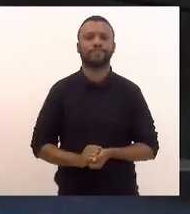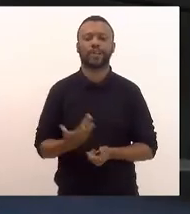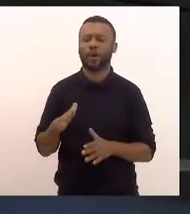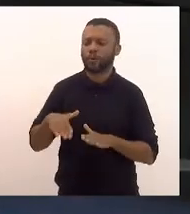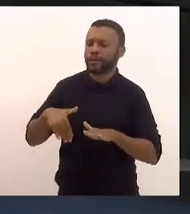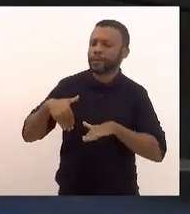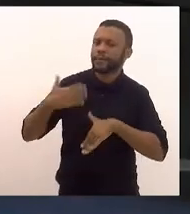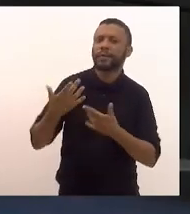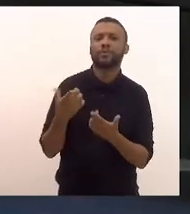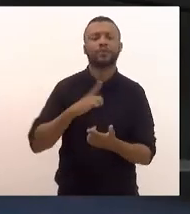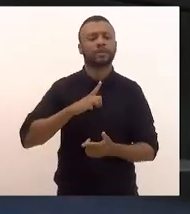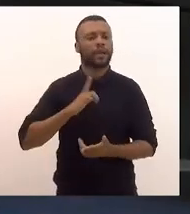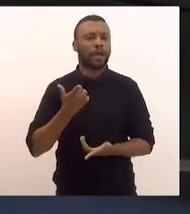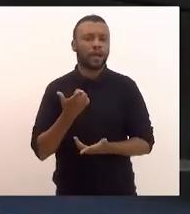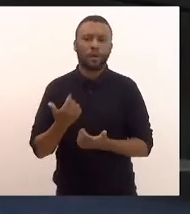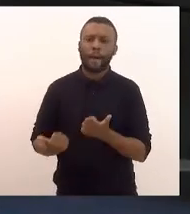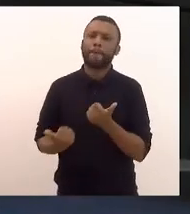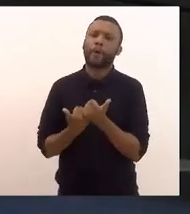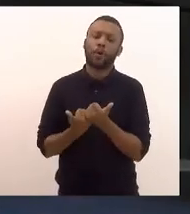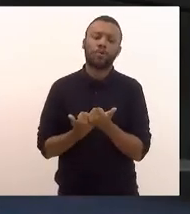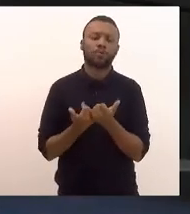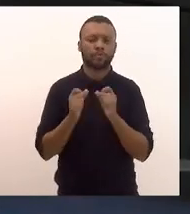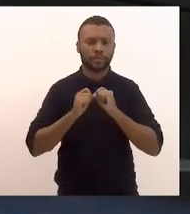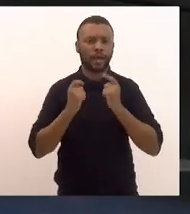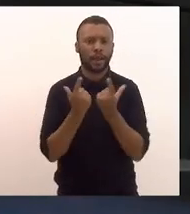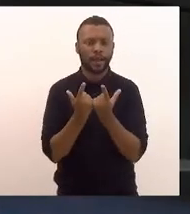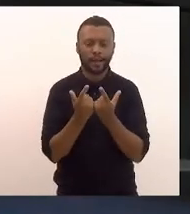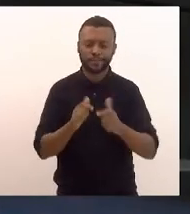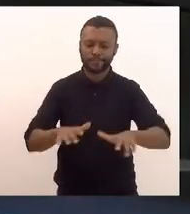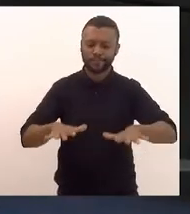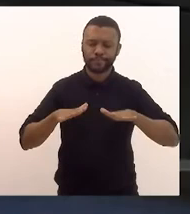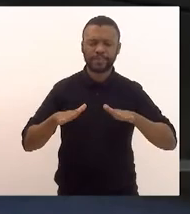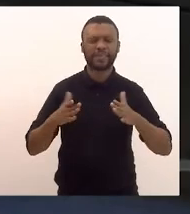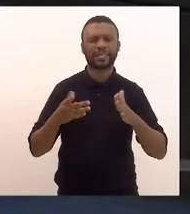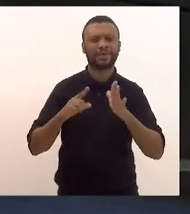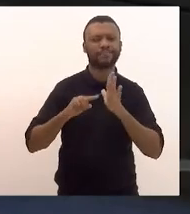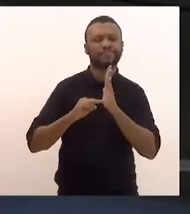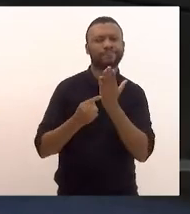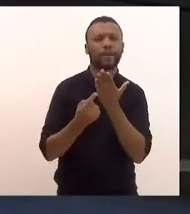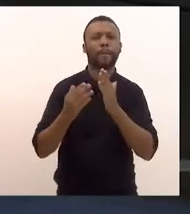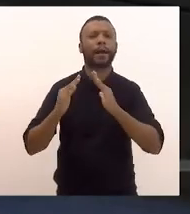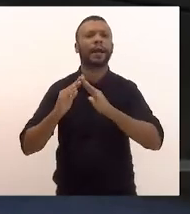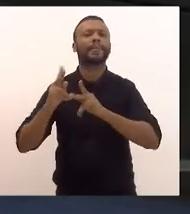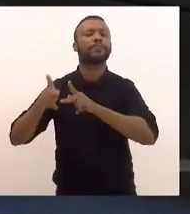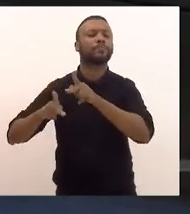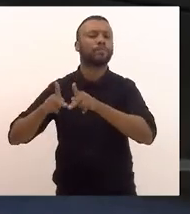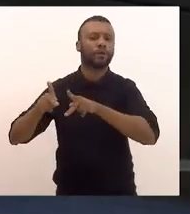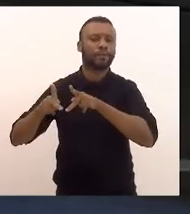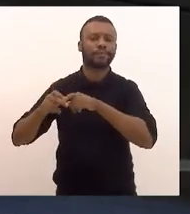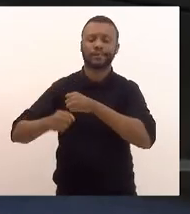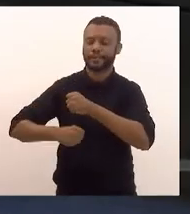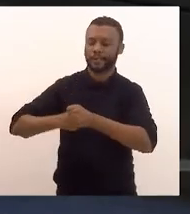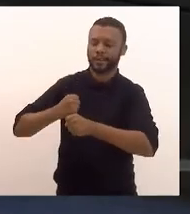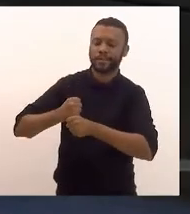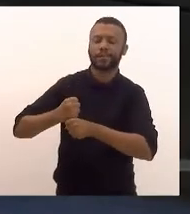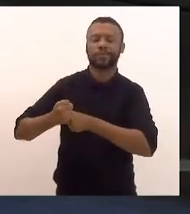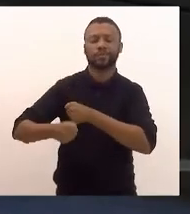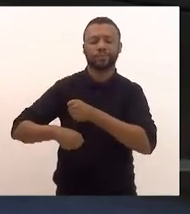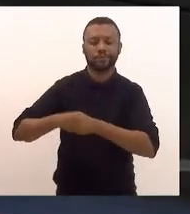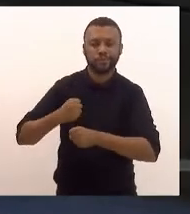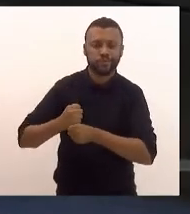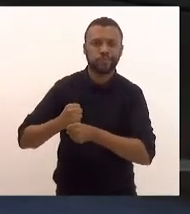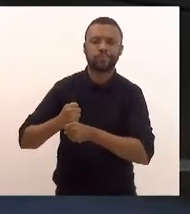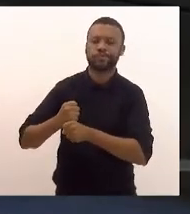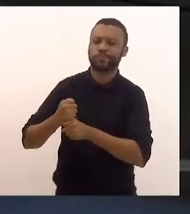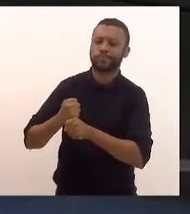avanços obtidos com apoio desta casa do povo que ano após anos após ano vem